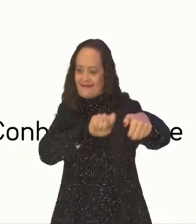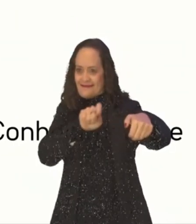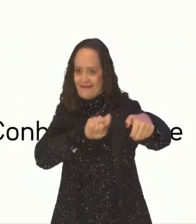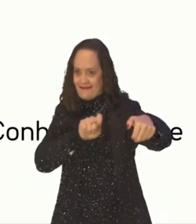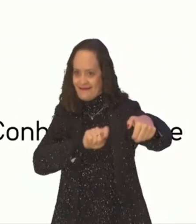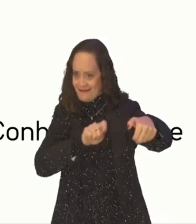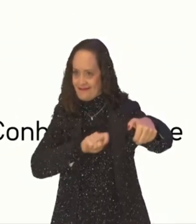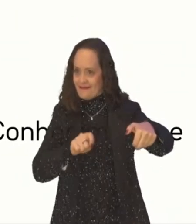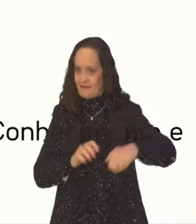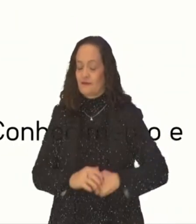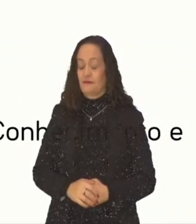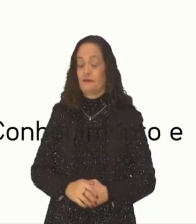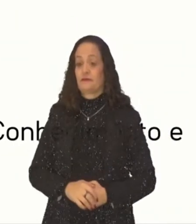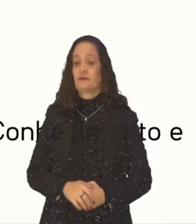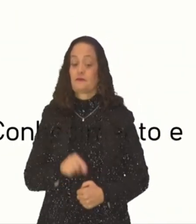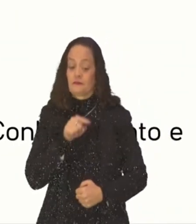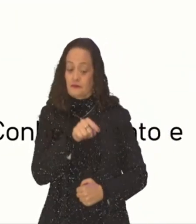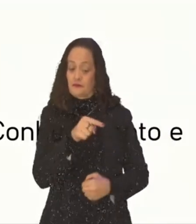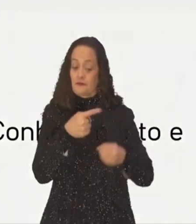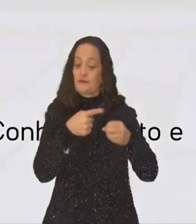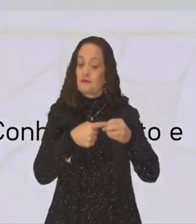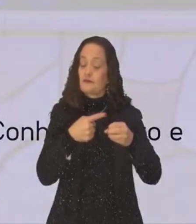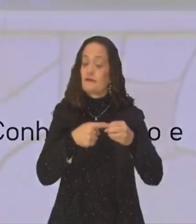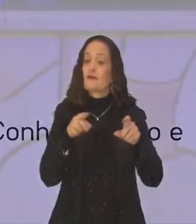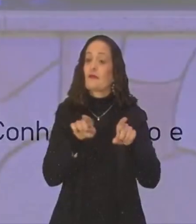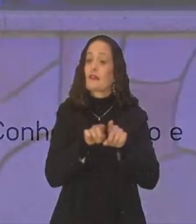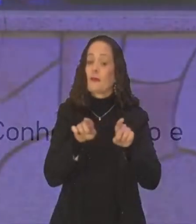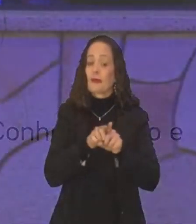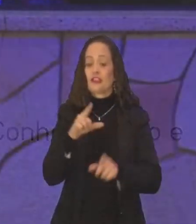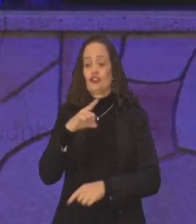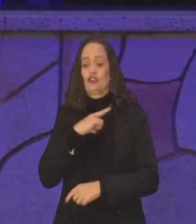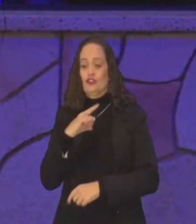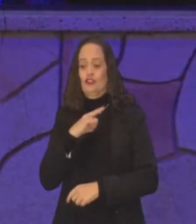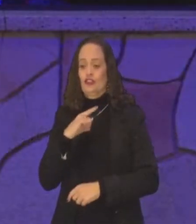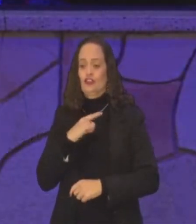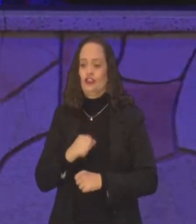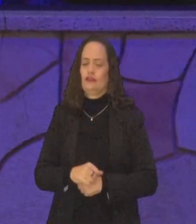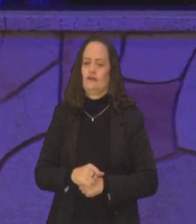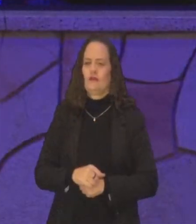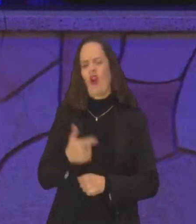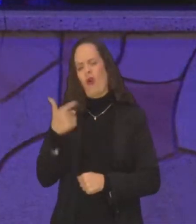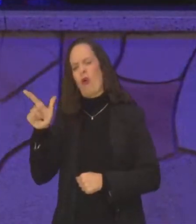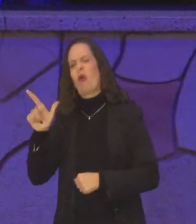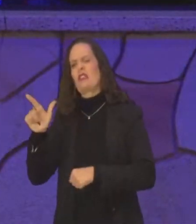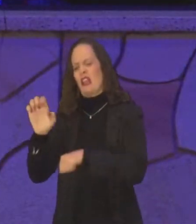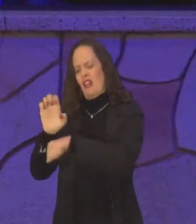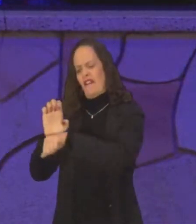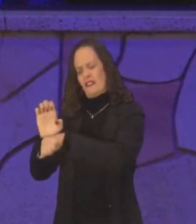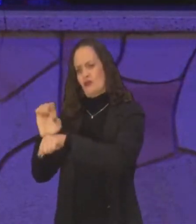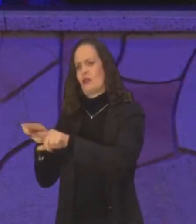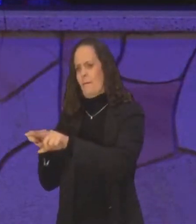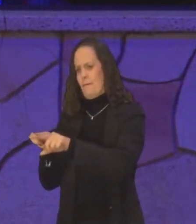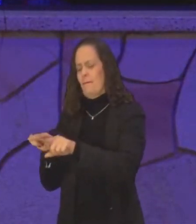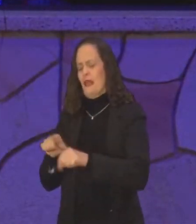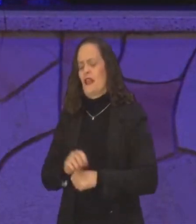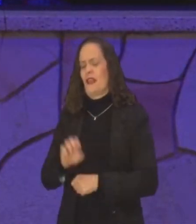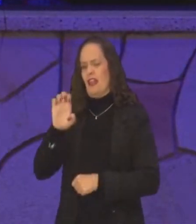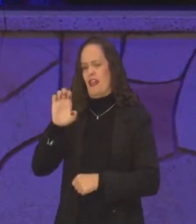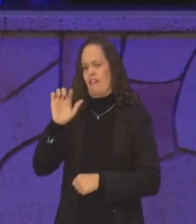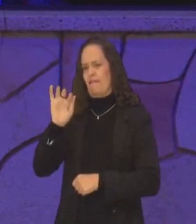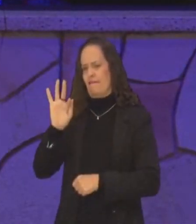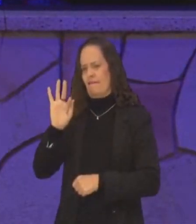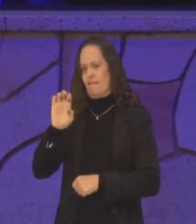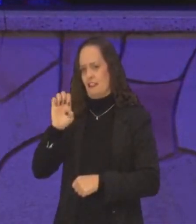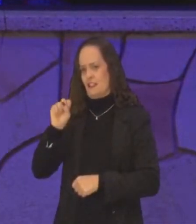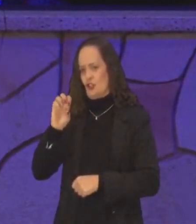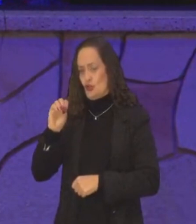Pérgamo também contemplava e abrigava, assim como Éfeso e outras cidades citadas no livro de Apocalipse, o culto